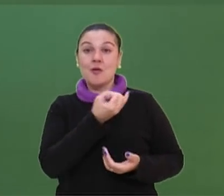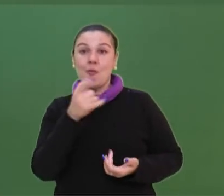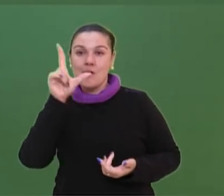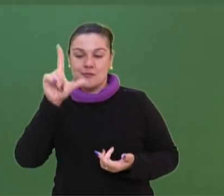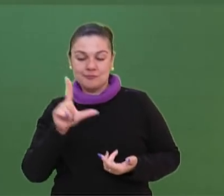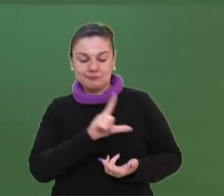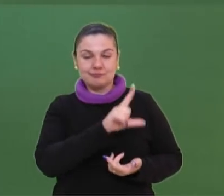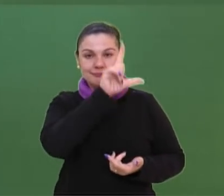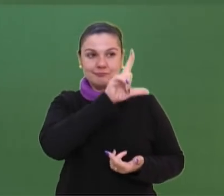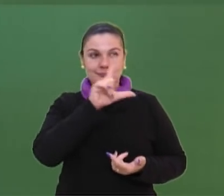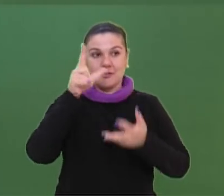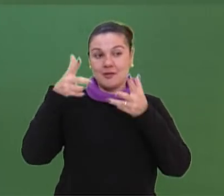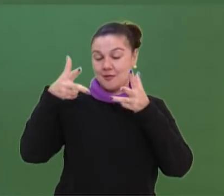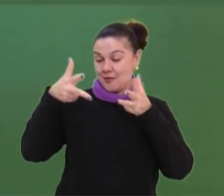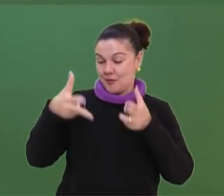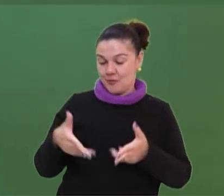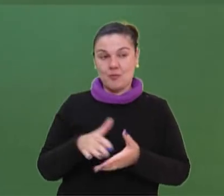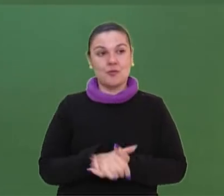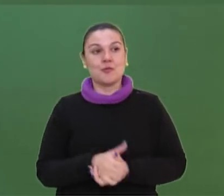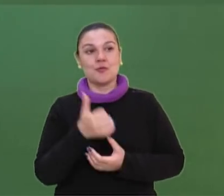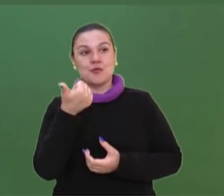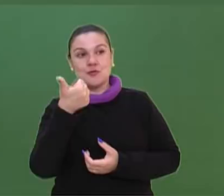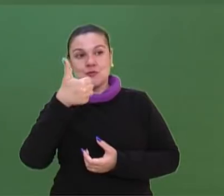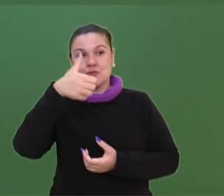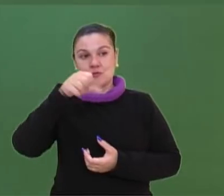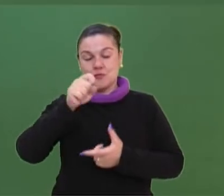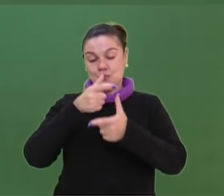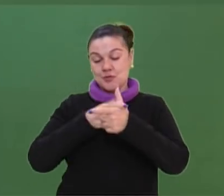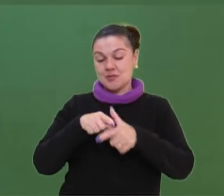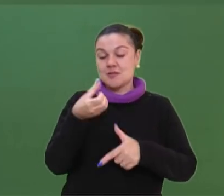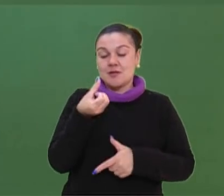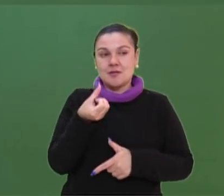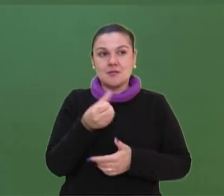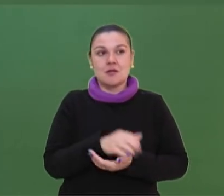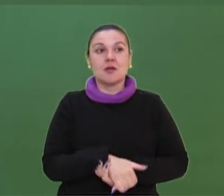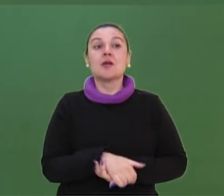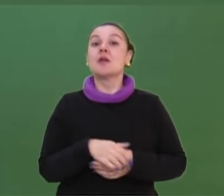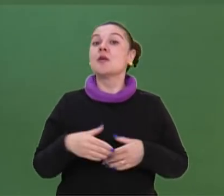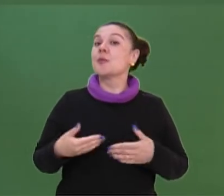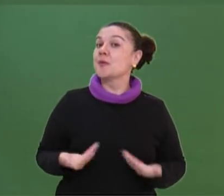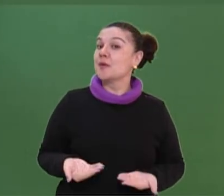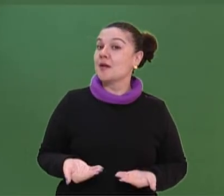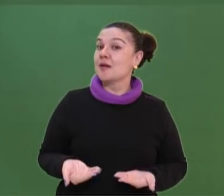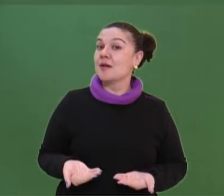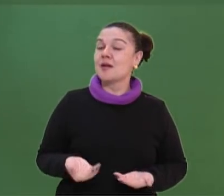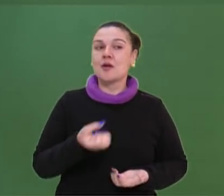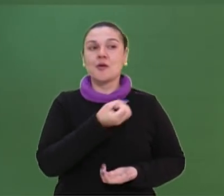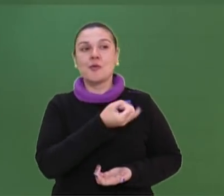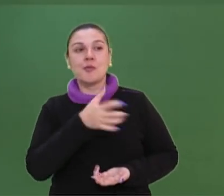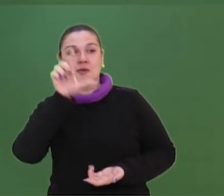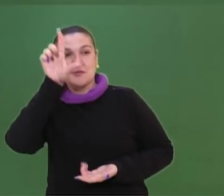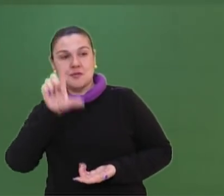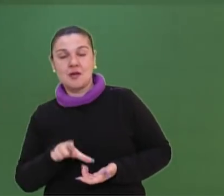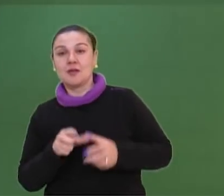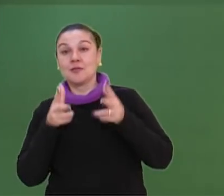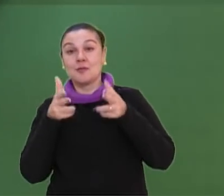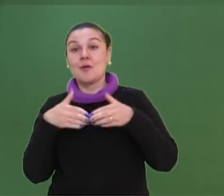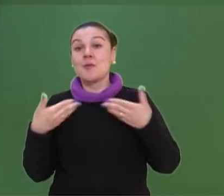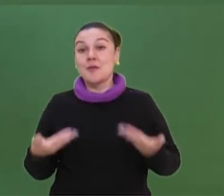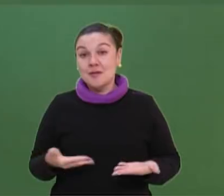desse polígono vai ser 18 divididos por 6. Quantidade de lados, quanto que